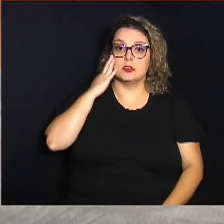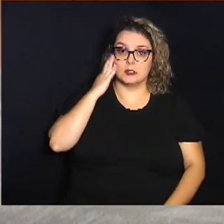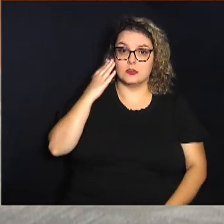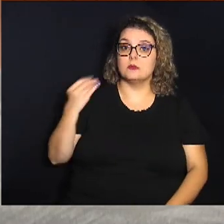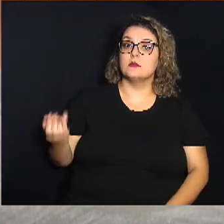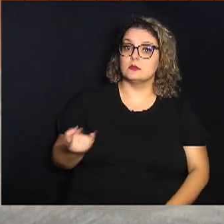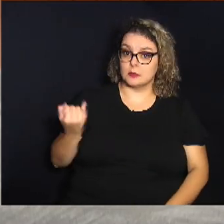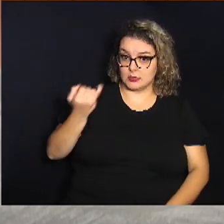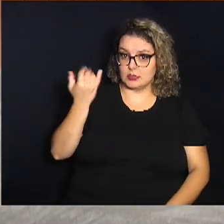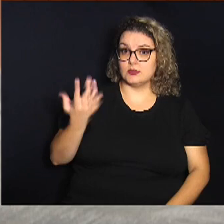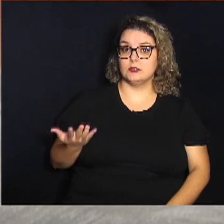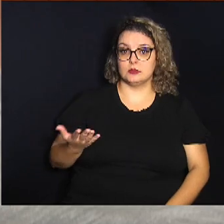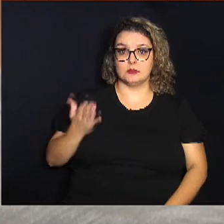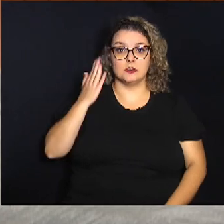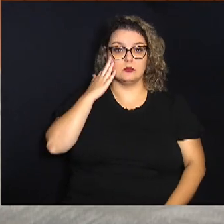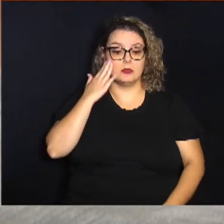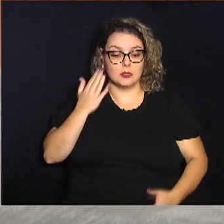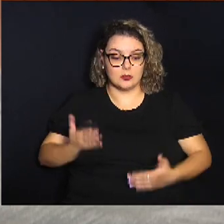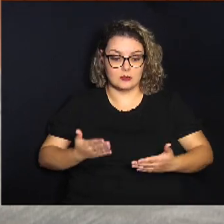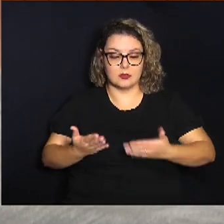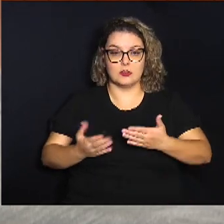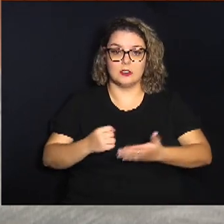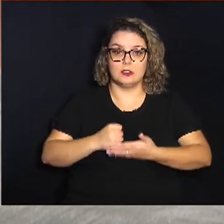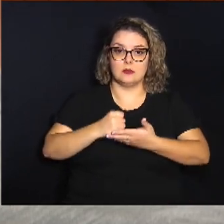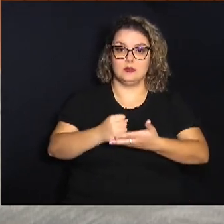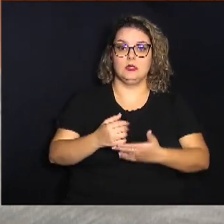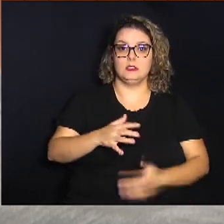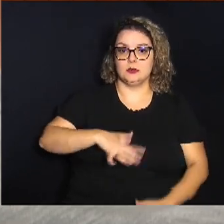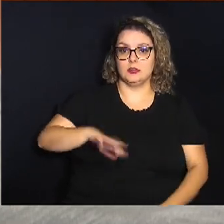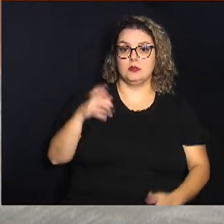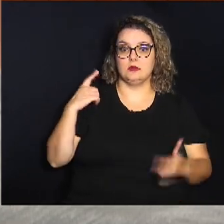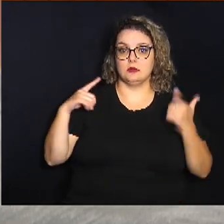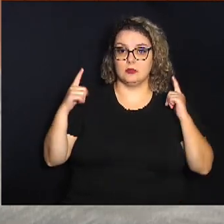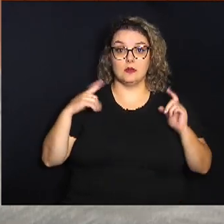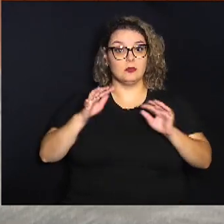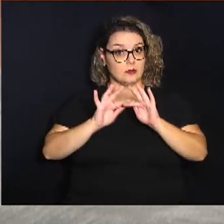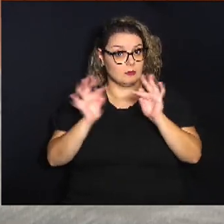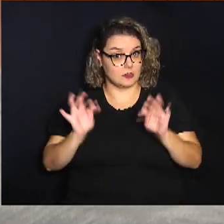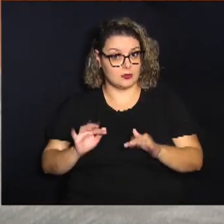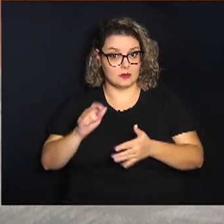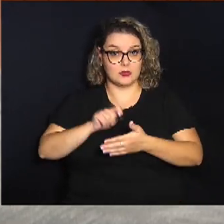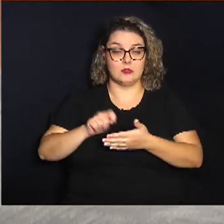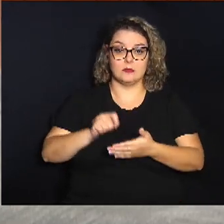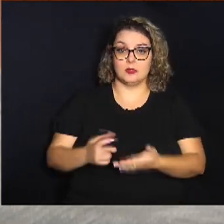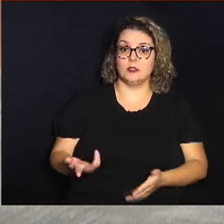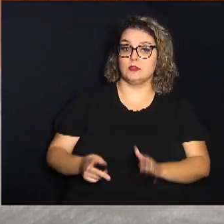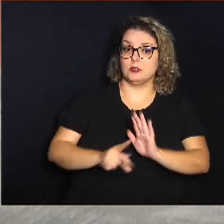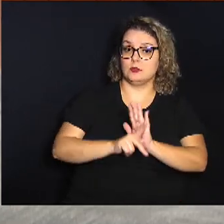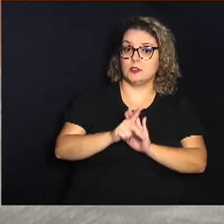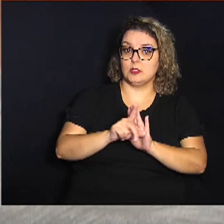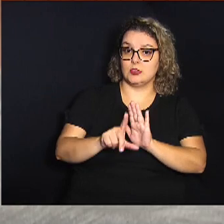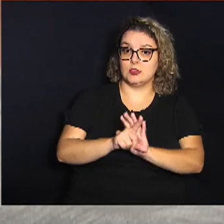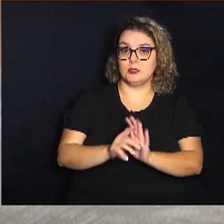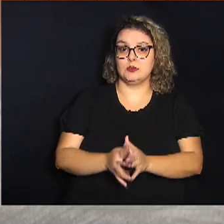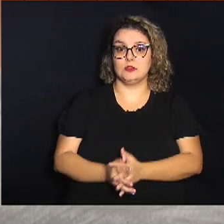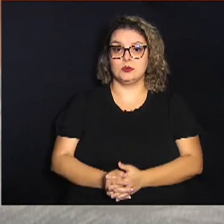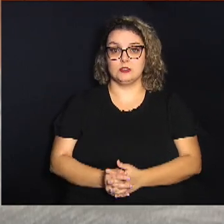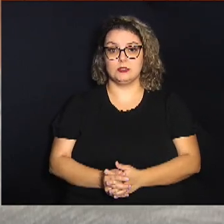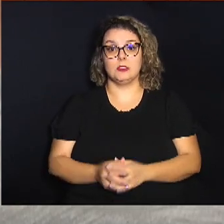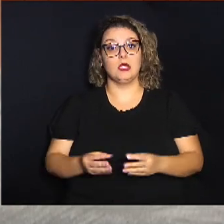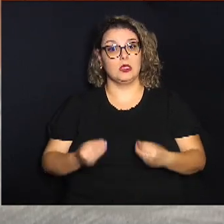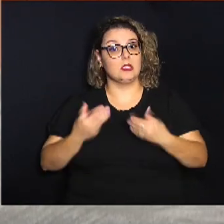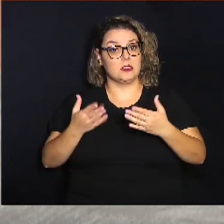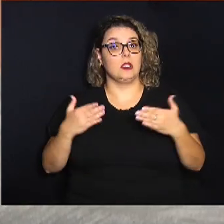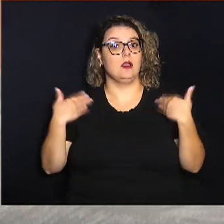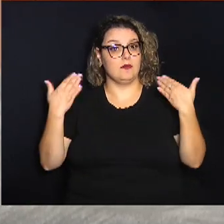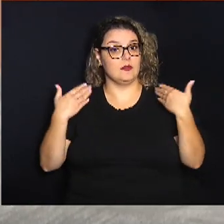tutor saber cuidar e poder levar nessas áreas de lazer. E eu fico muito contente por ser o autor desse projeto de lei, que traz a felicidade,